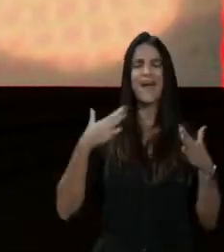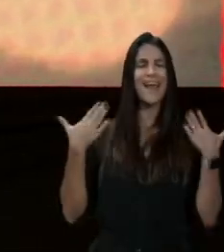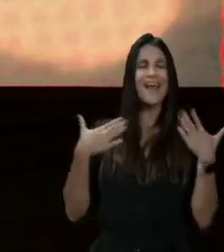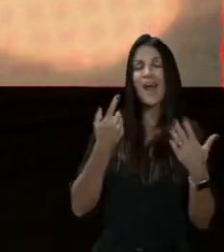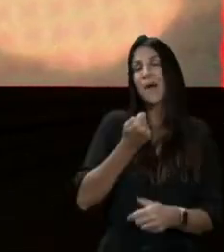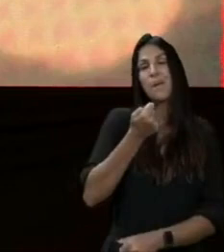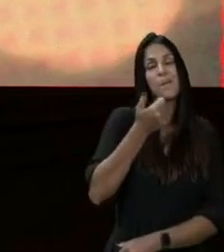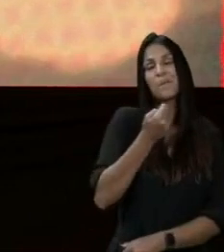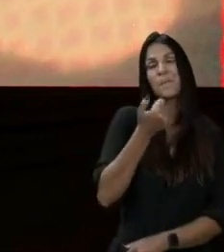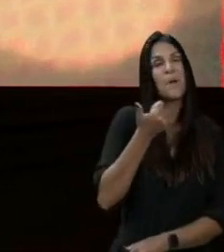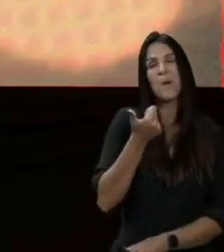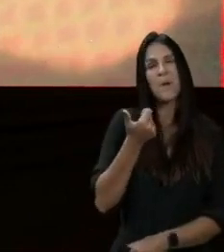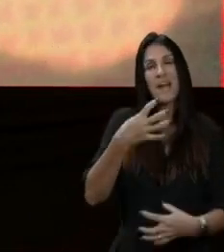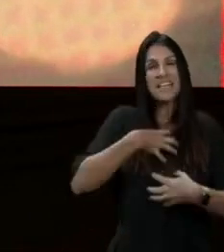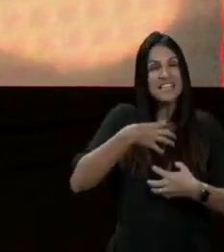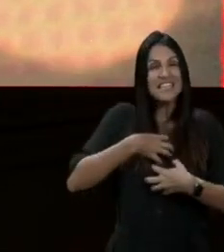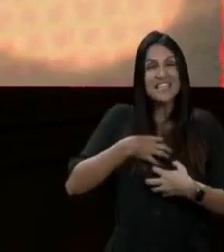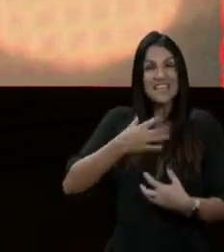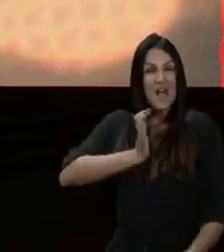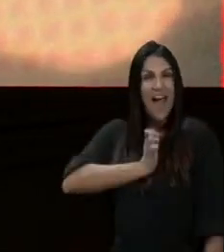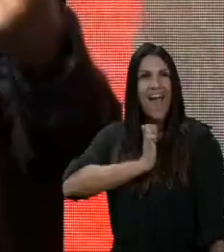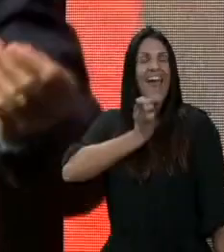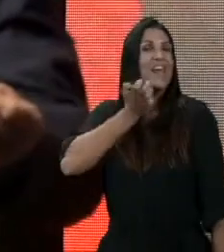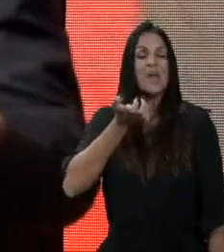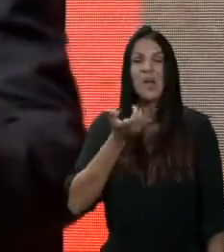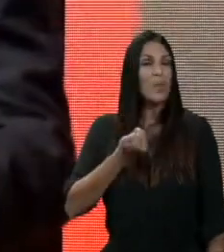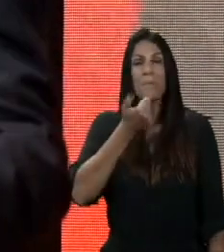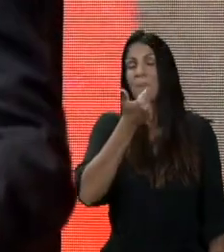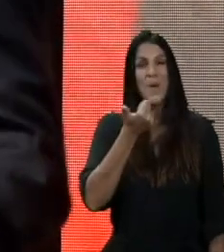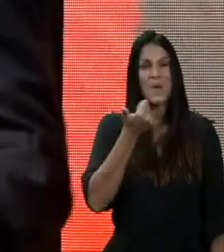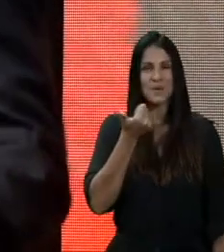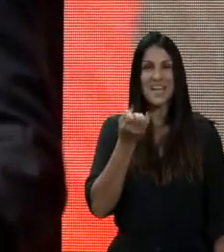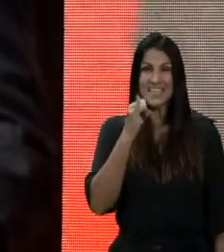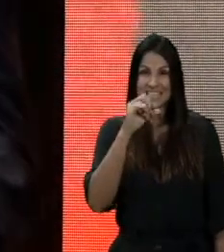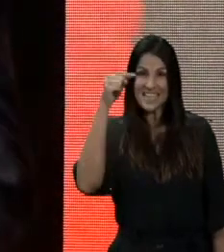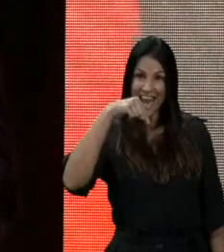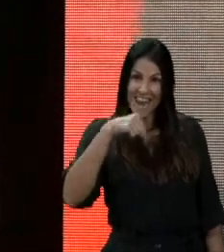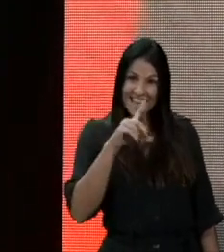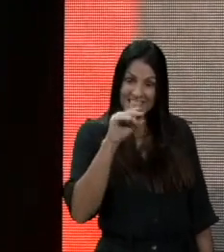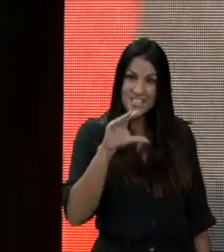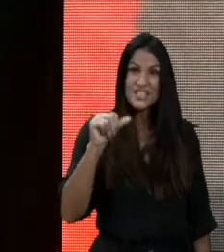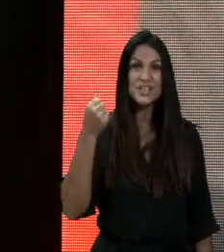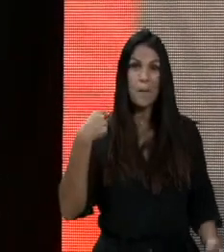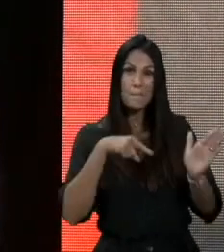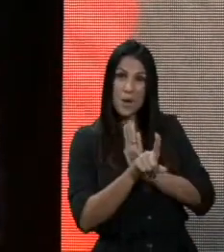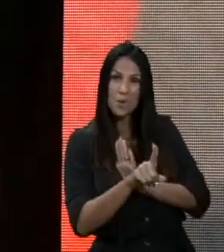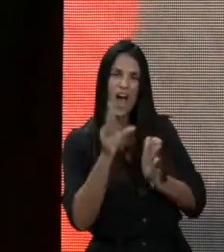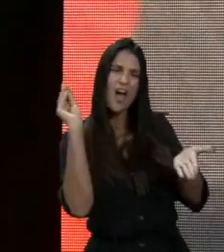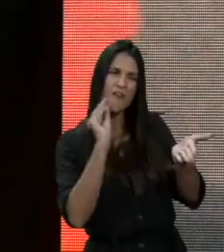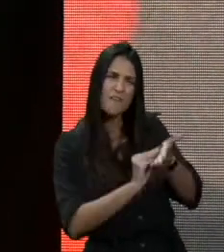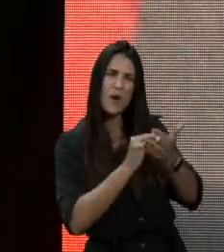pouco se sente um Milionário com um pouco nesse dia você perguntasse para mim ir aí te falta alguma coisa de de